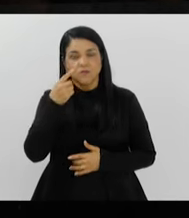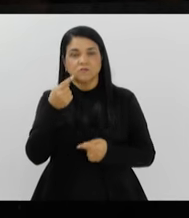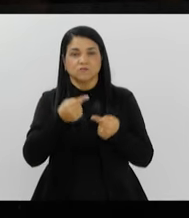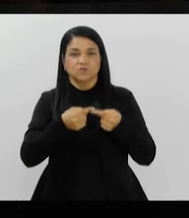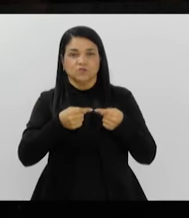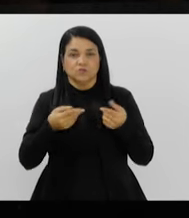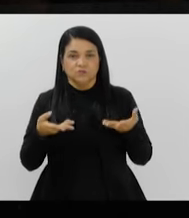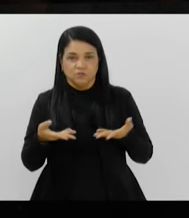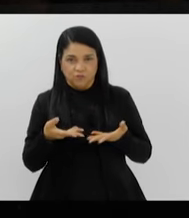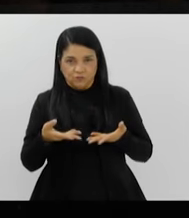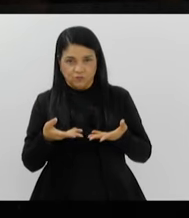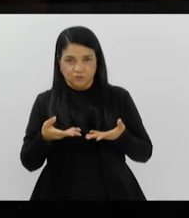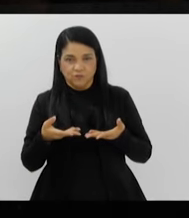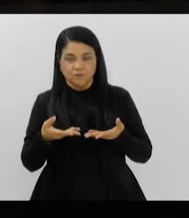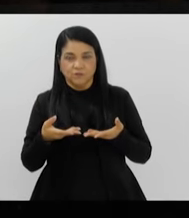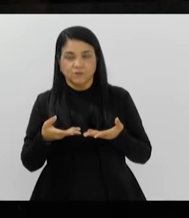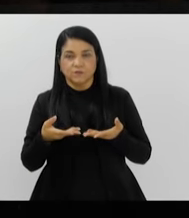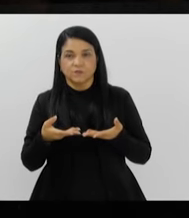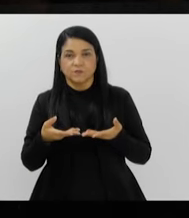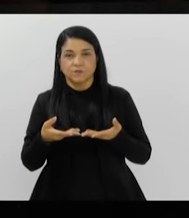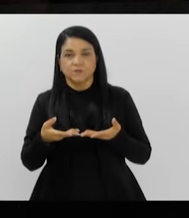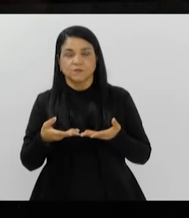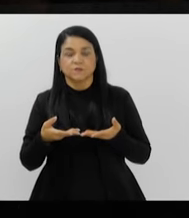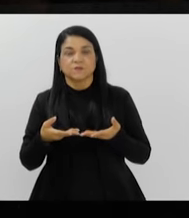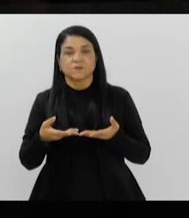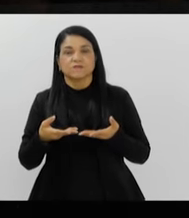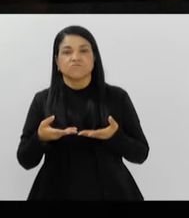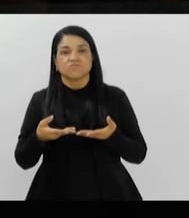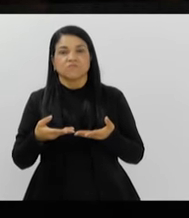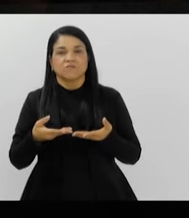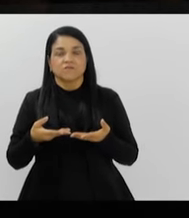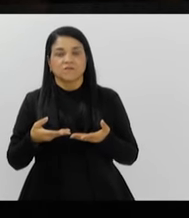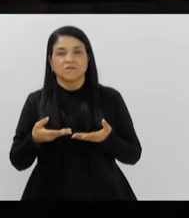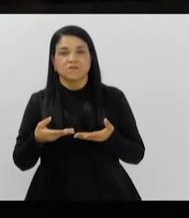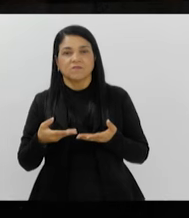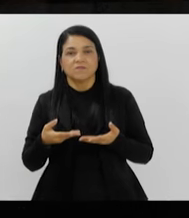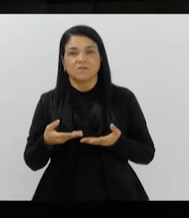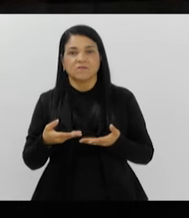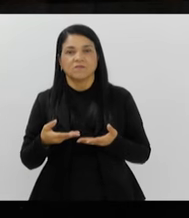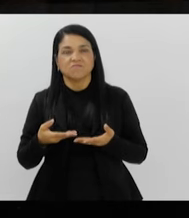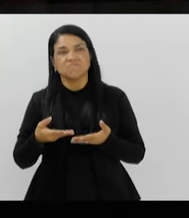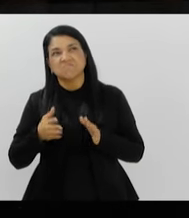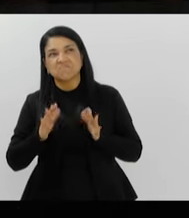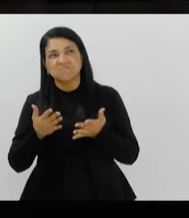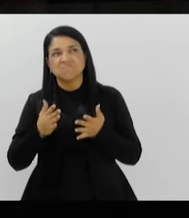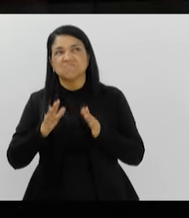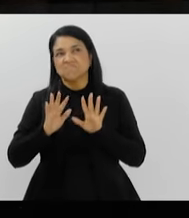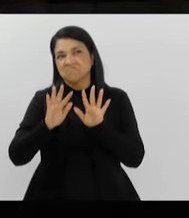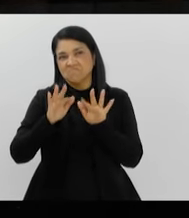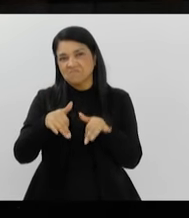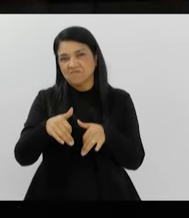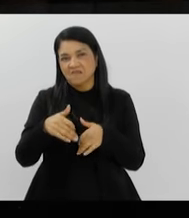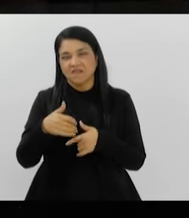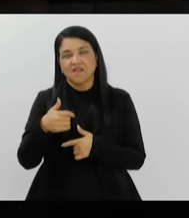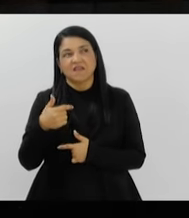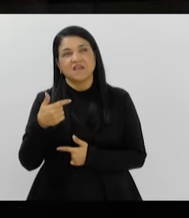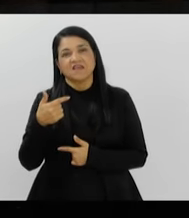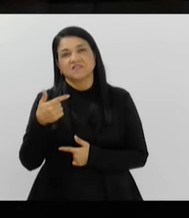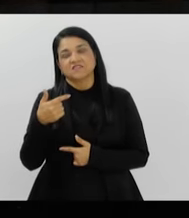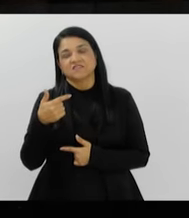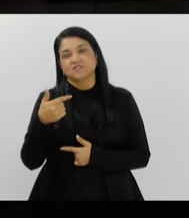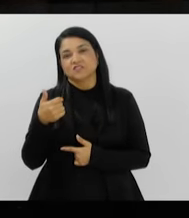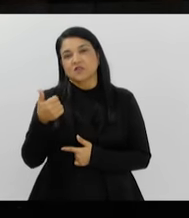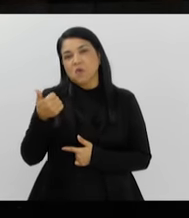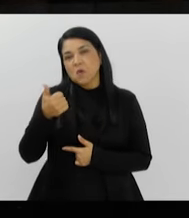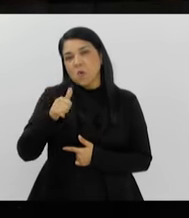discutissem. E essa discussão fosse acabar lá pelas 23 horas e 59